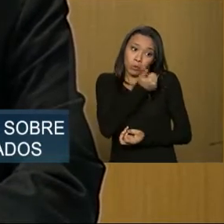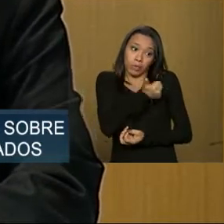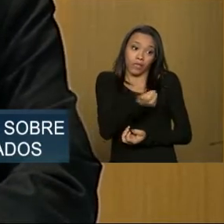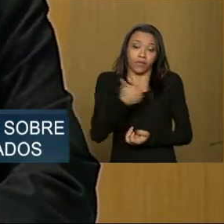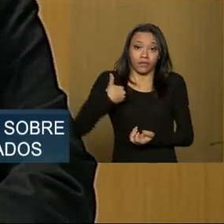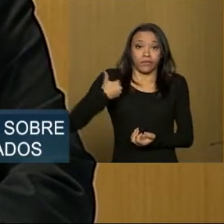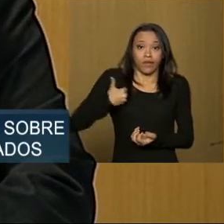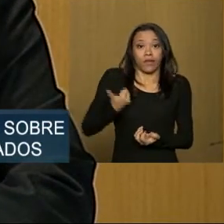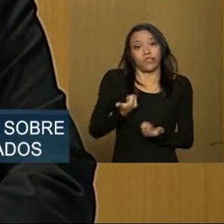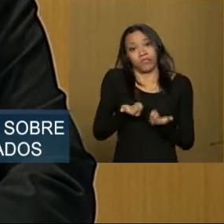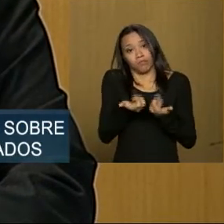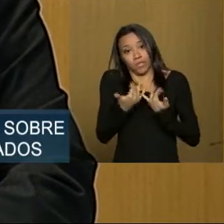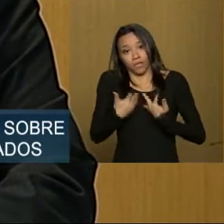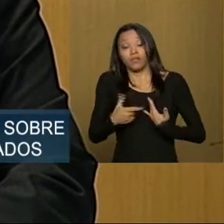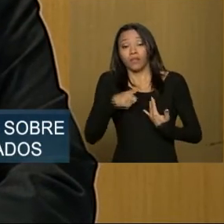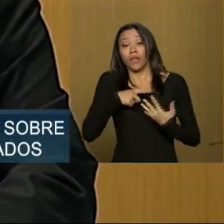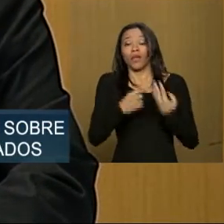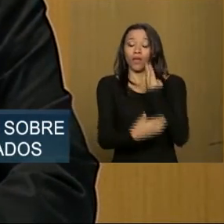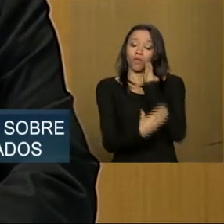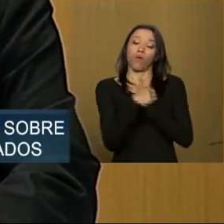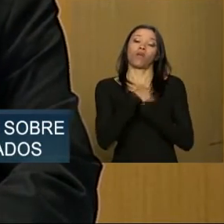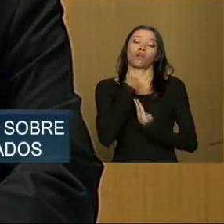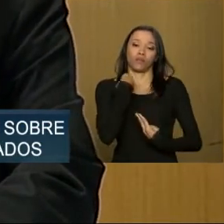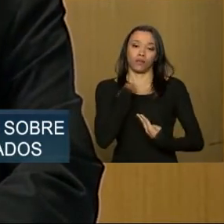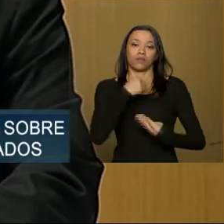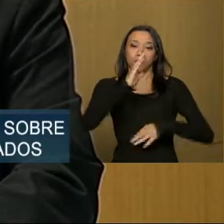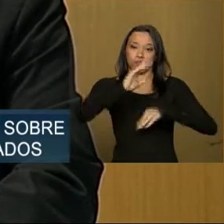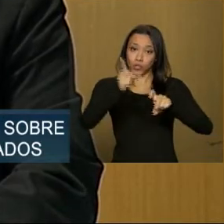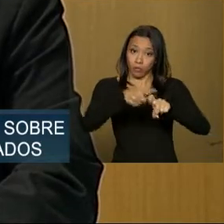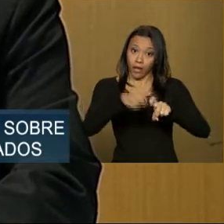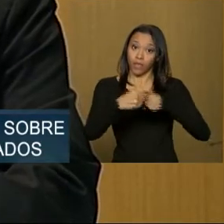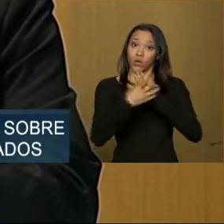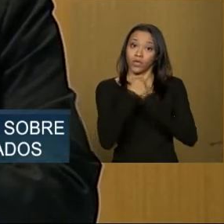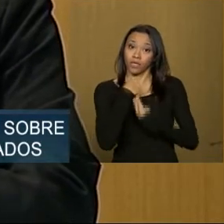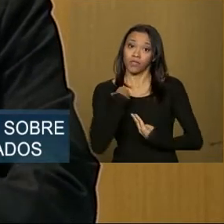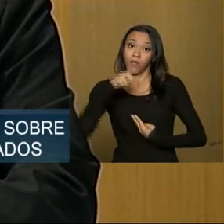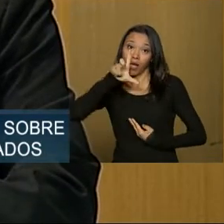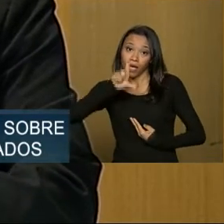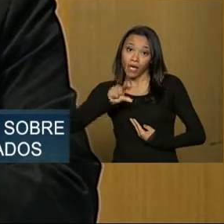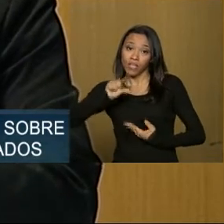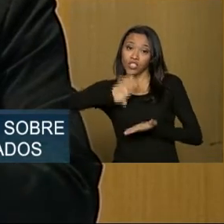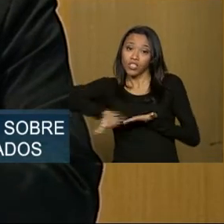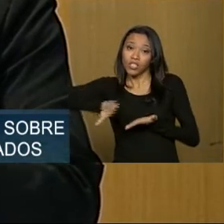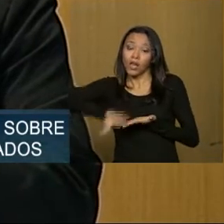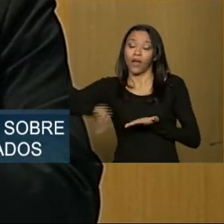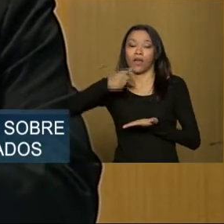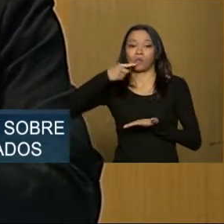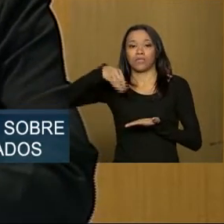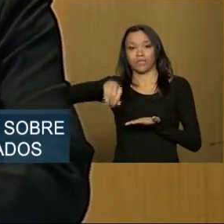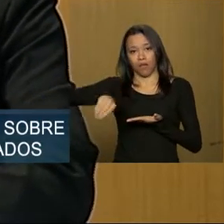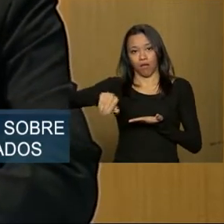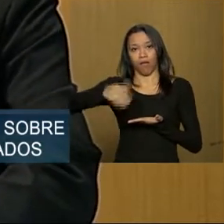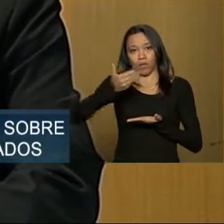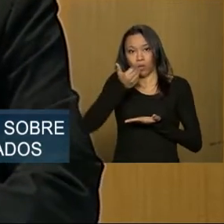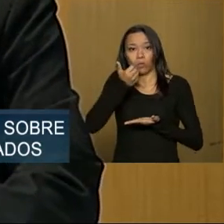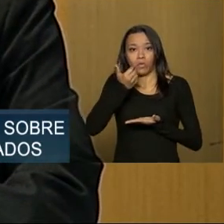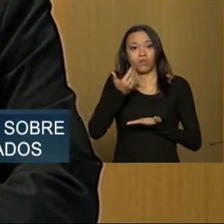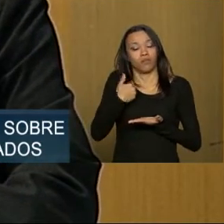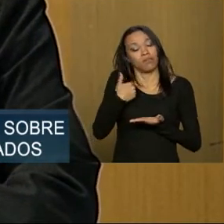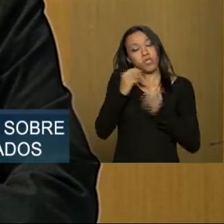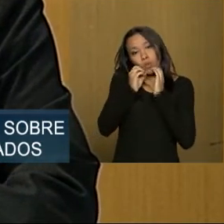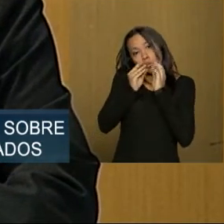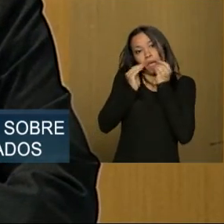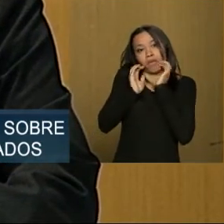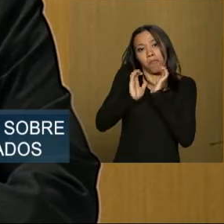idade, eles podem ter uma orientação dos profissionais de saúde, dos médicos, para a redução do seu sal, e com isso eles acabam